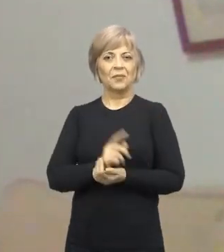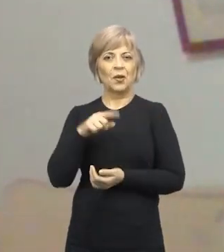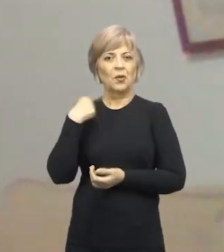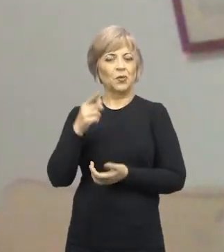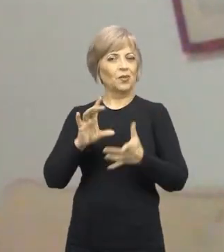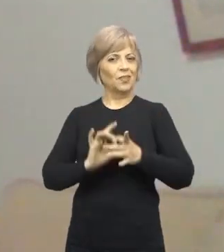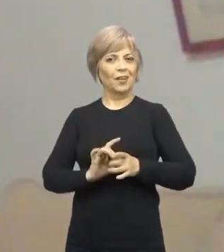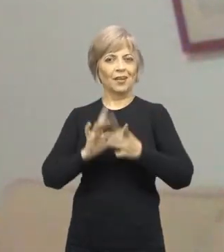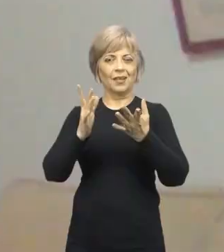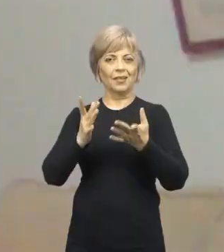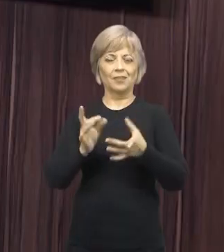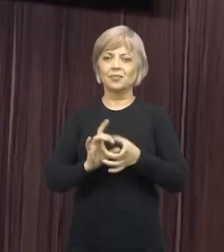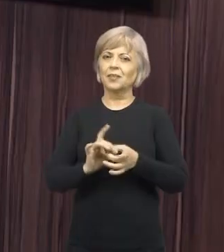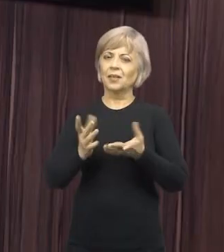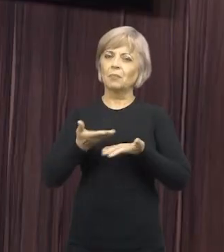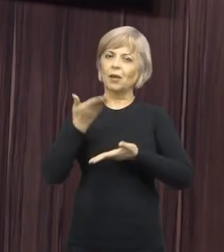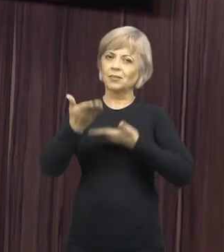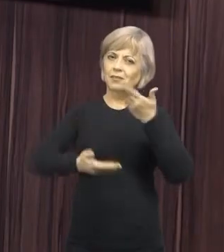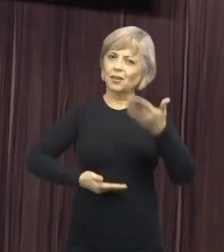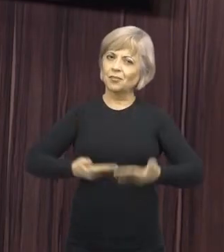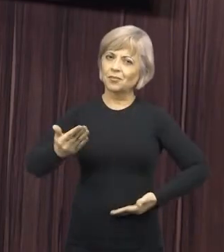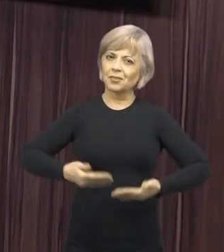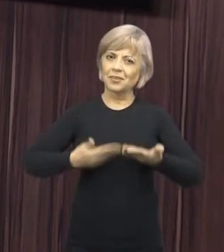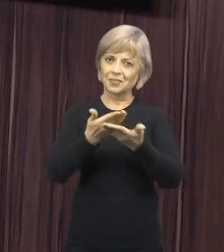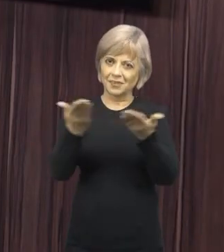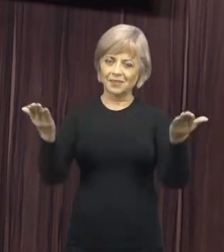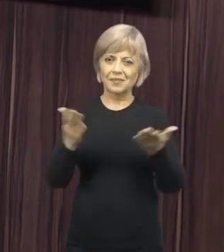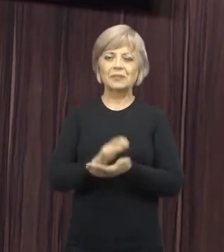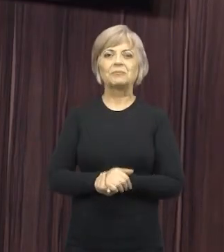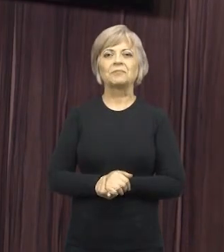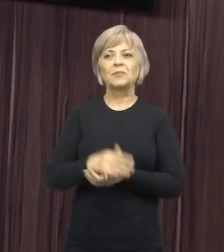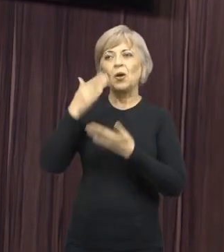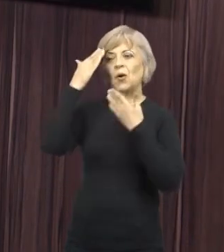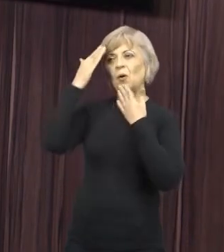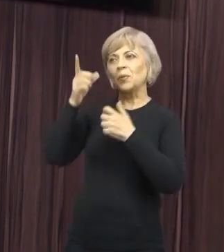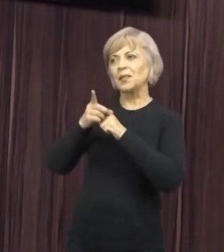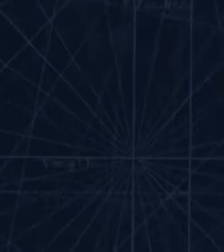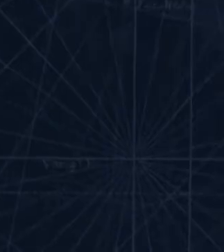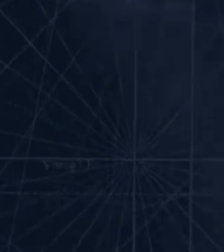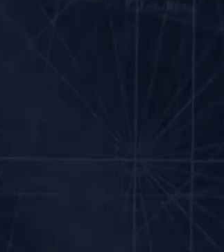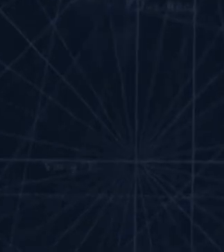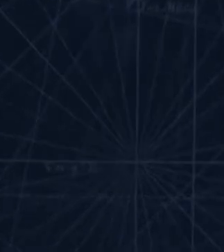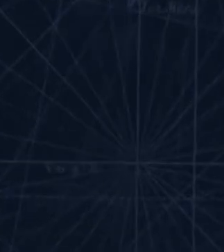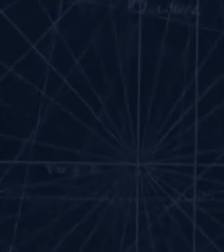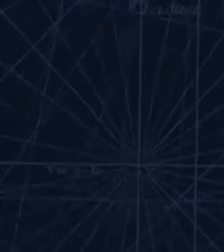à disposição da sociedade para servi-la. Muito obrigada, doutora Lígia.